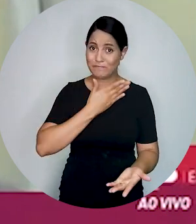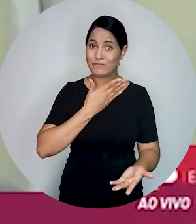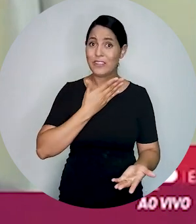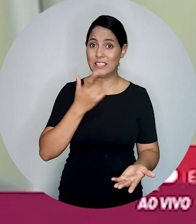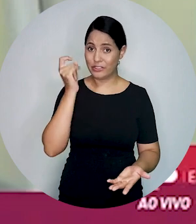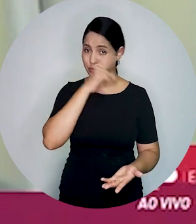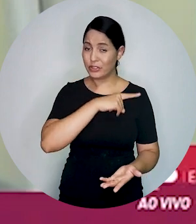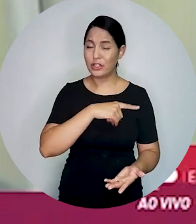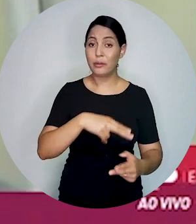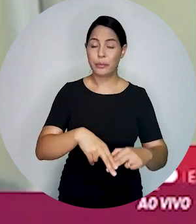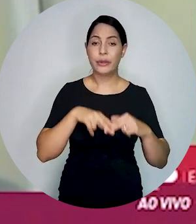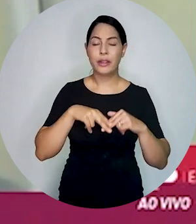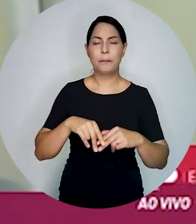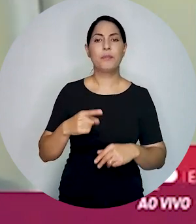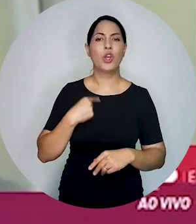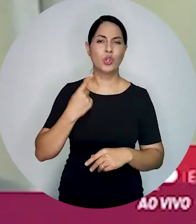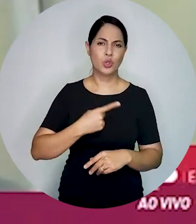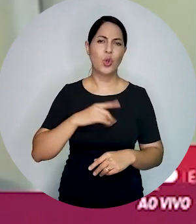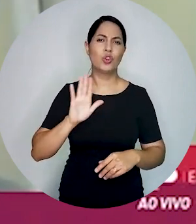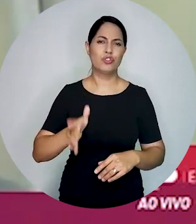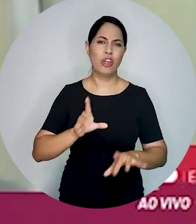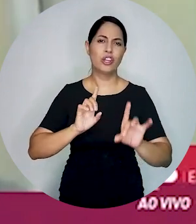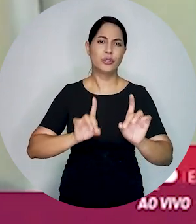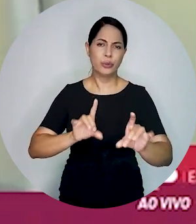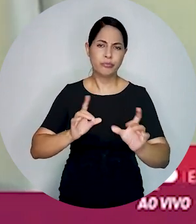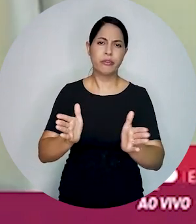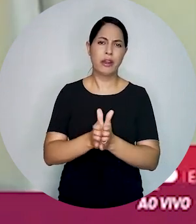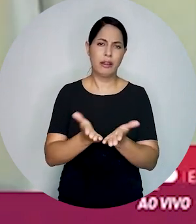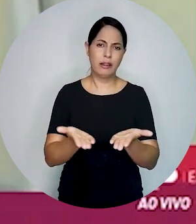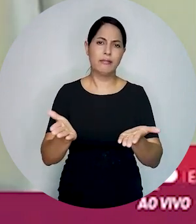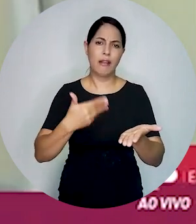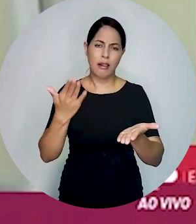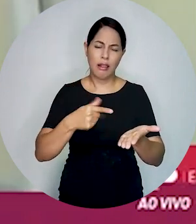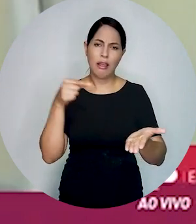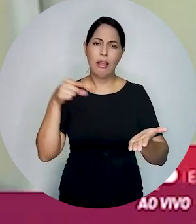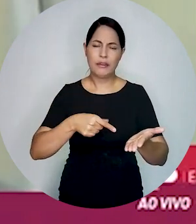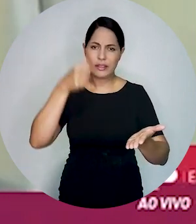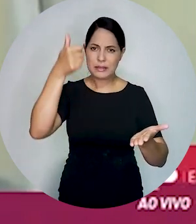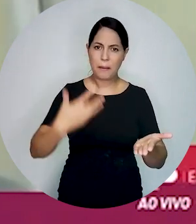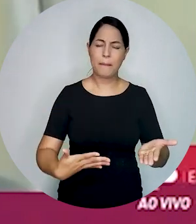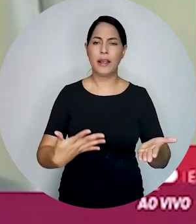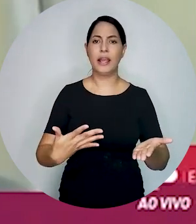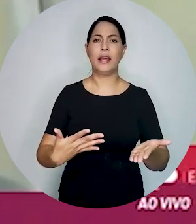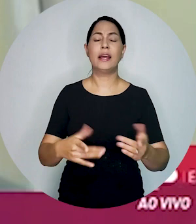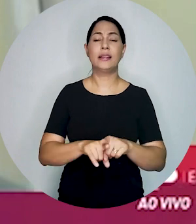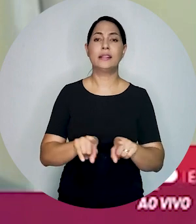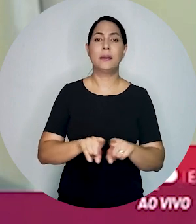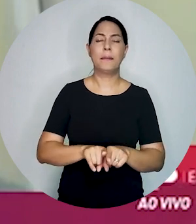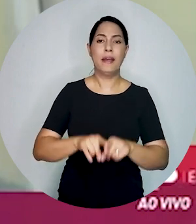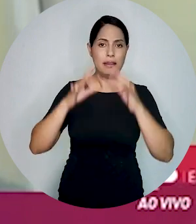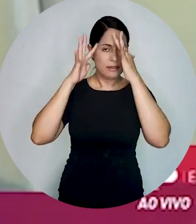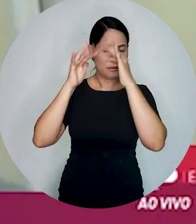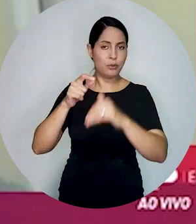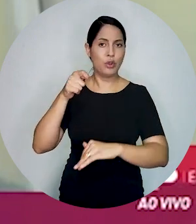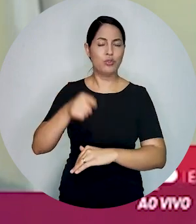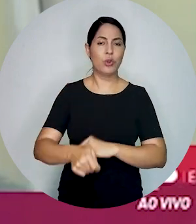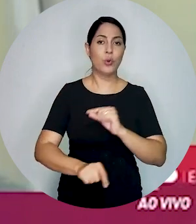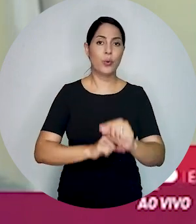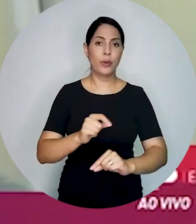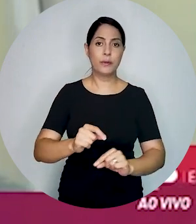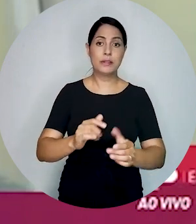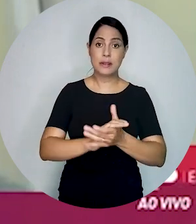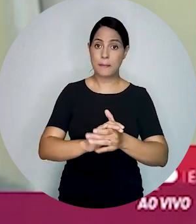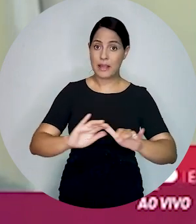acostumados, principalmente à luz até da doutrina, e até mesmo de alguns precedentes julgados de tribunais,